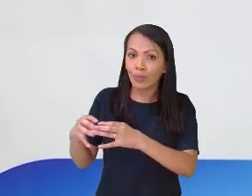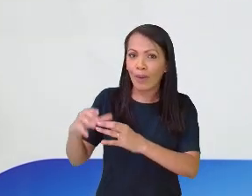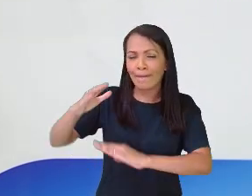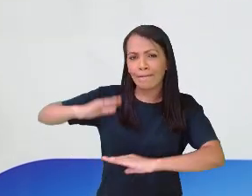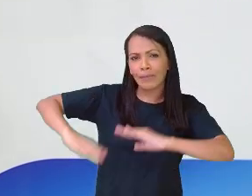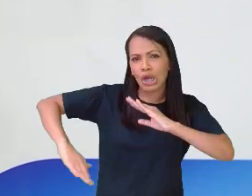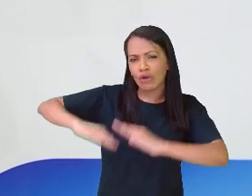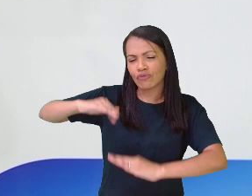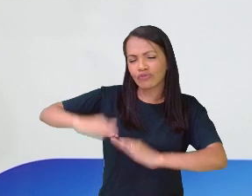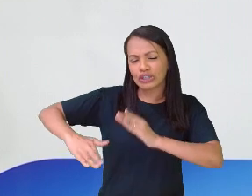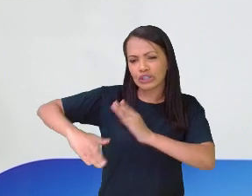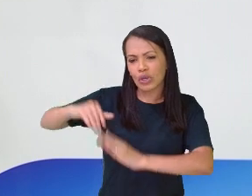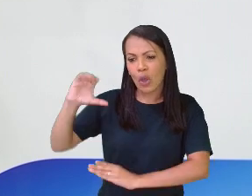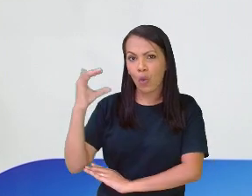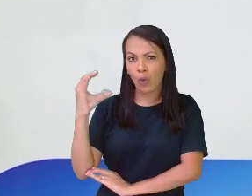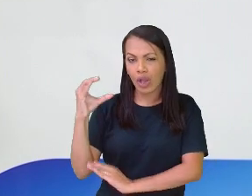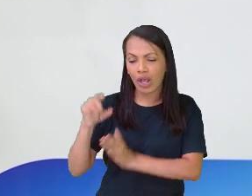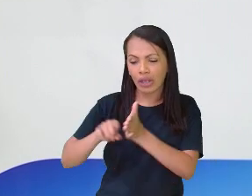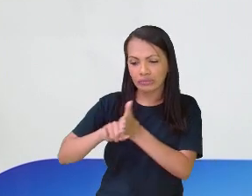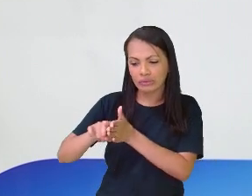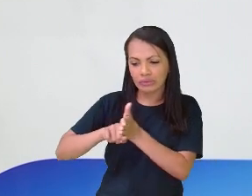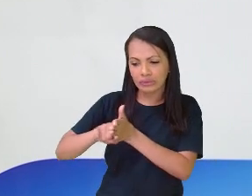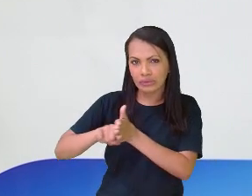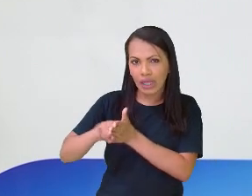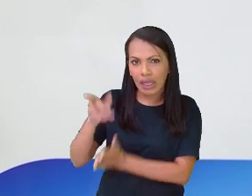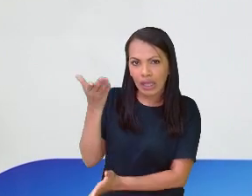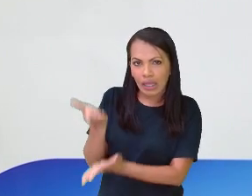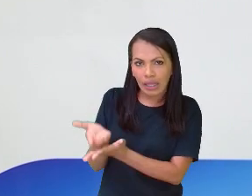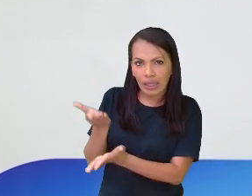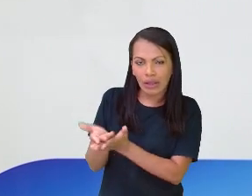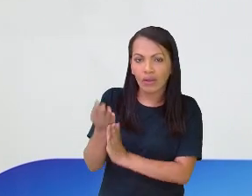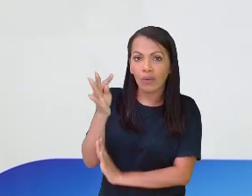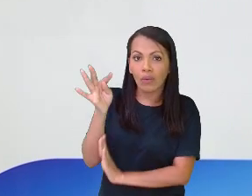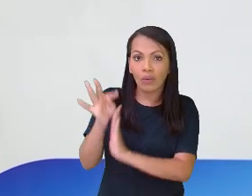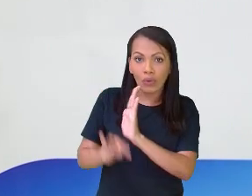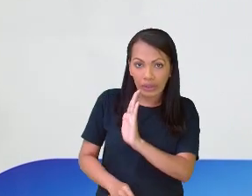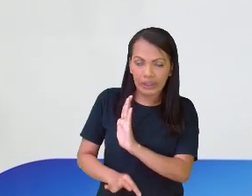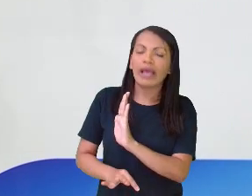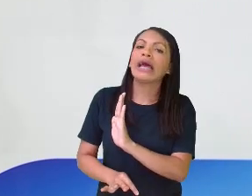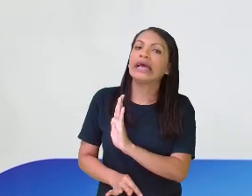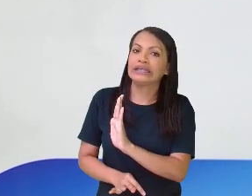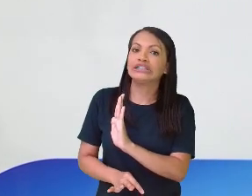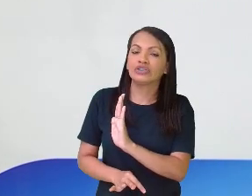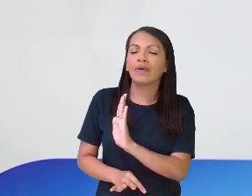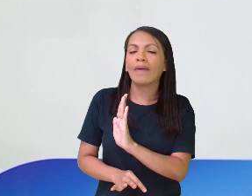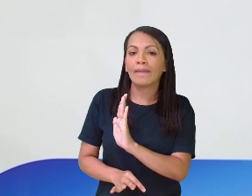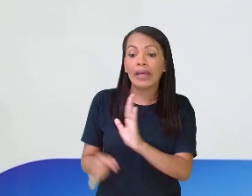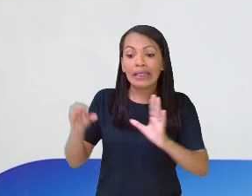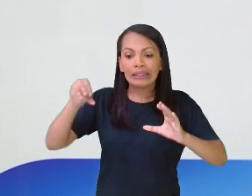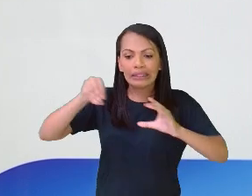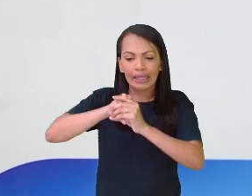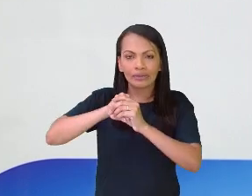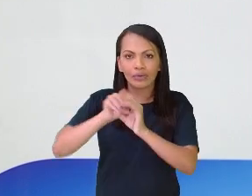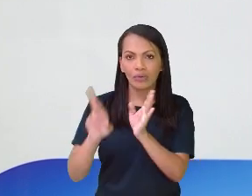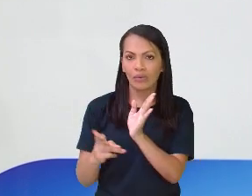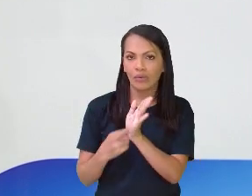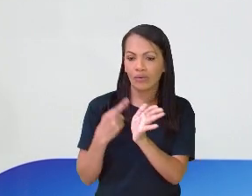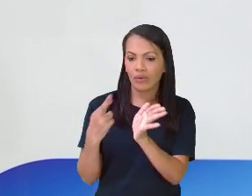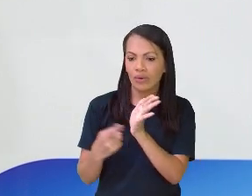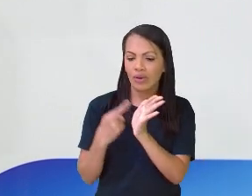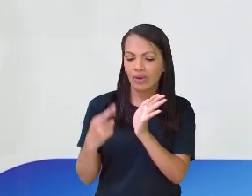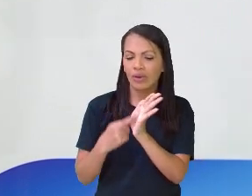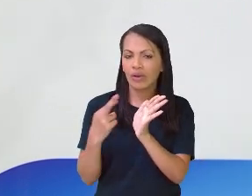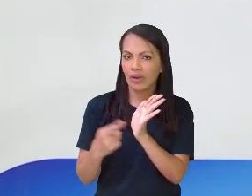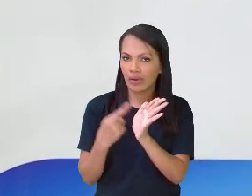cientistas estudando isso aí. E é o nosso texto de hoje. É um texto que foi retirado de uma revista. Uma revista, não